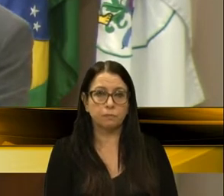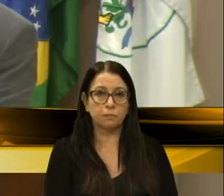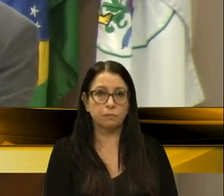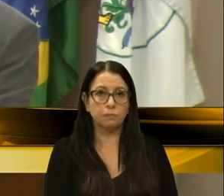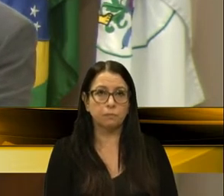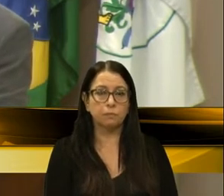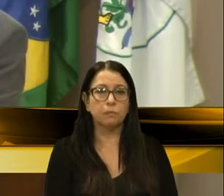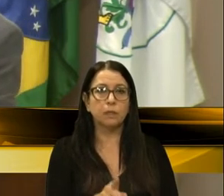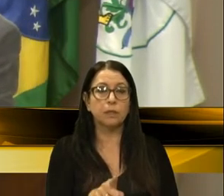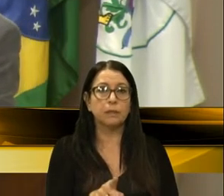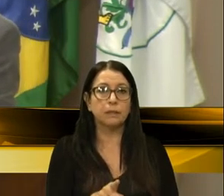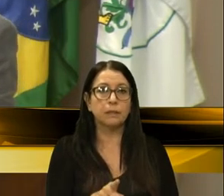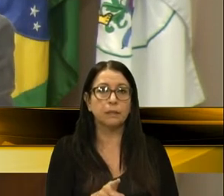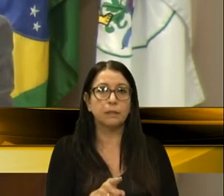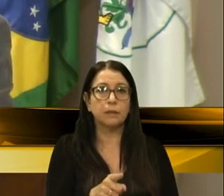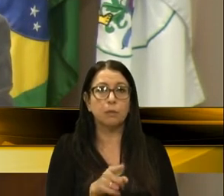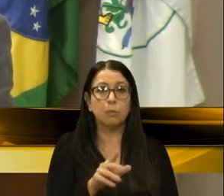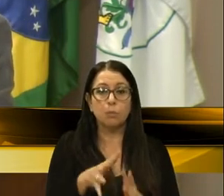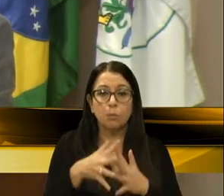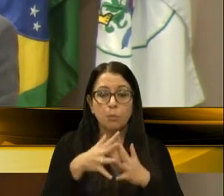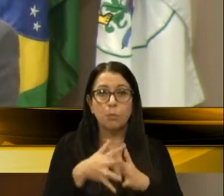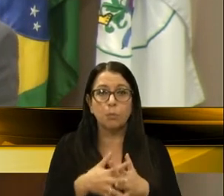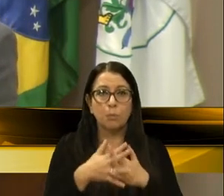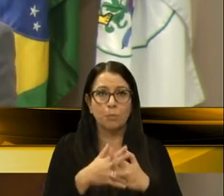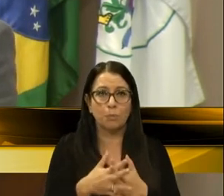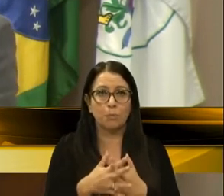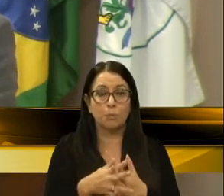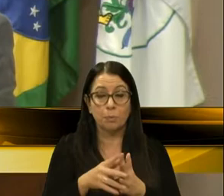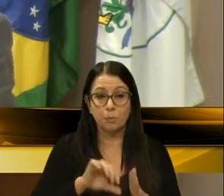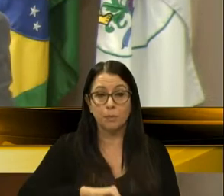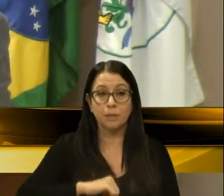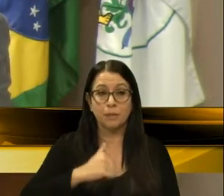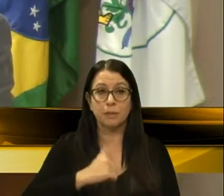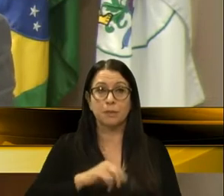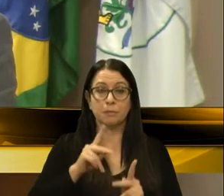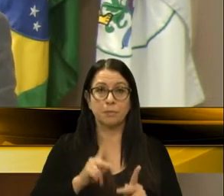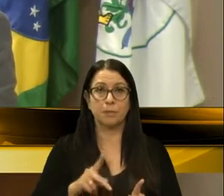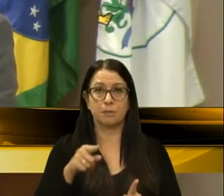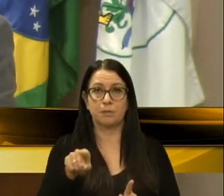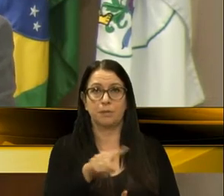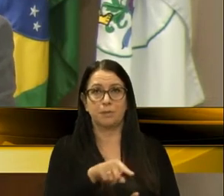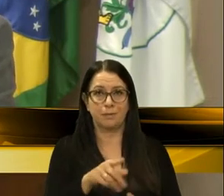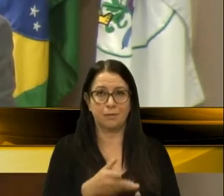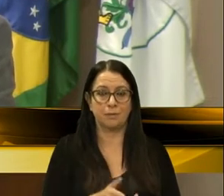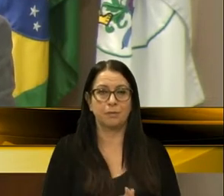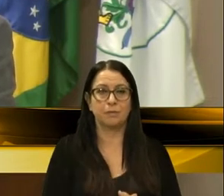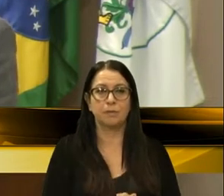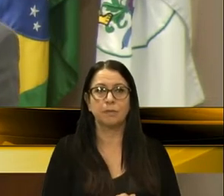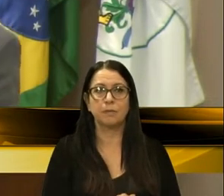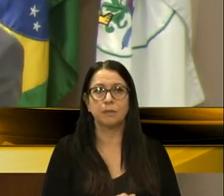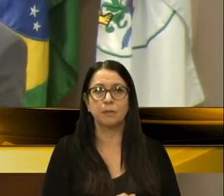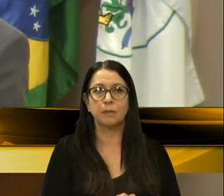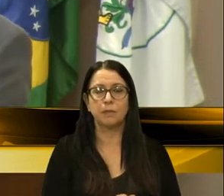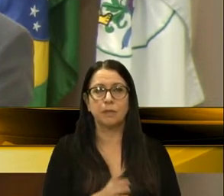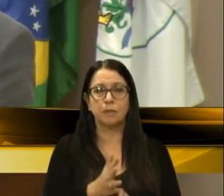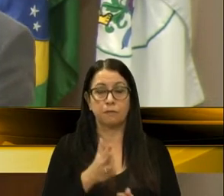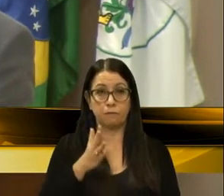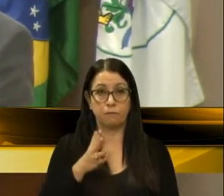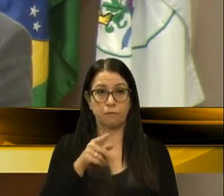Tá? Estão congestionando, com essa atitude, essas pessoas estão congestionando a fila de